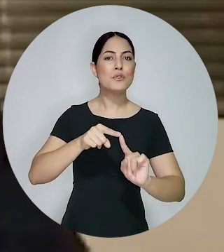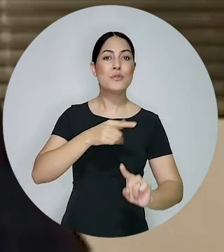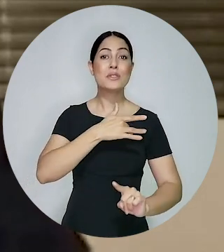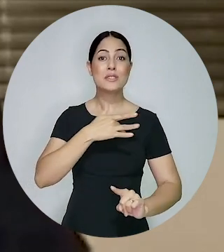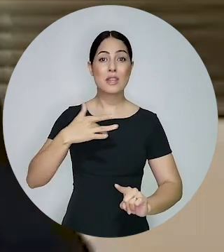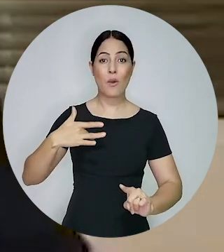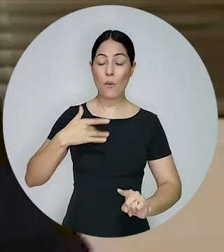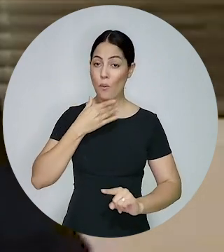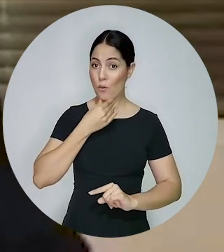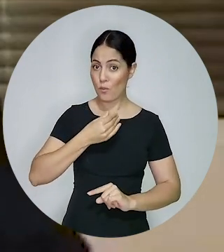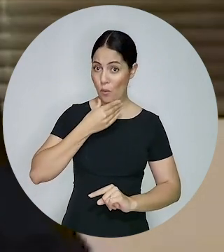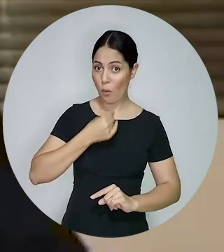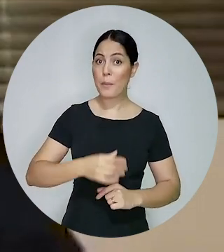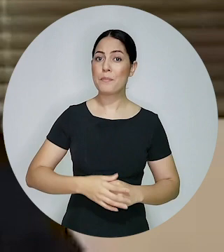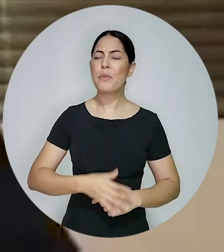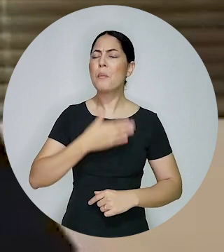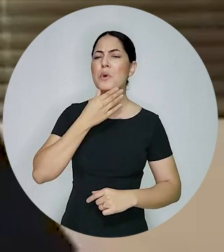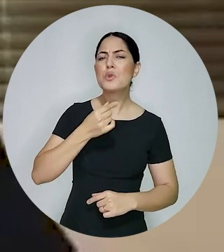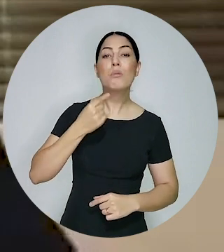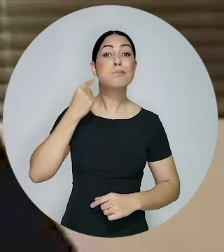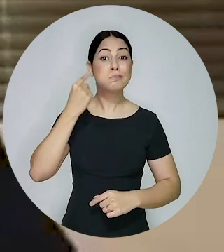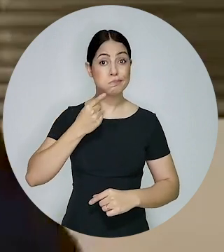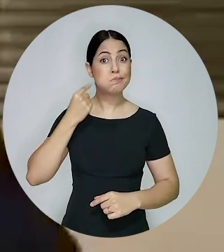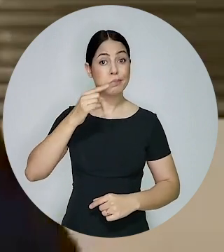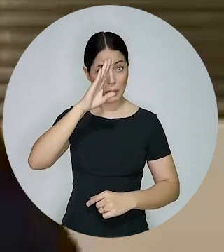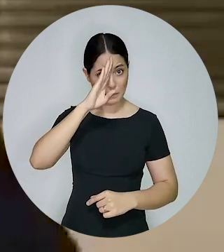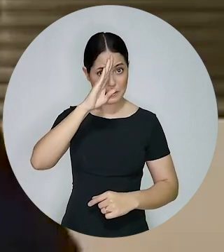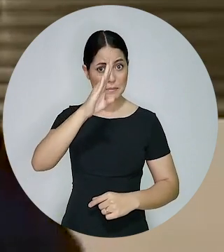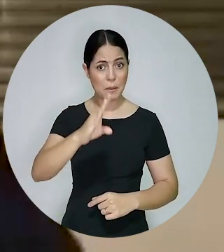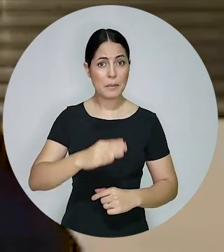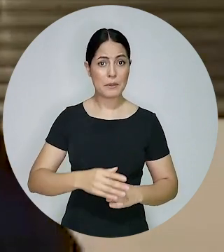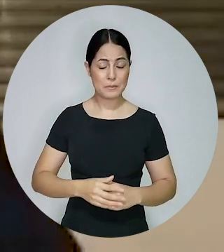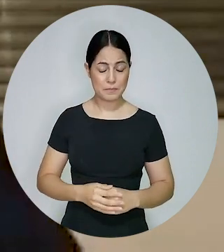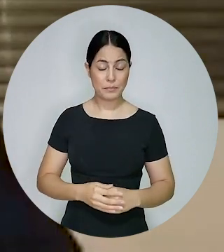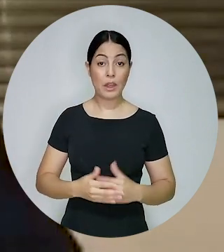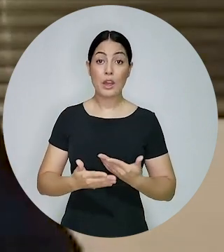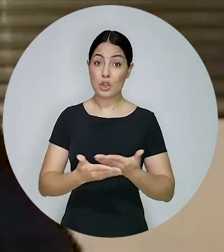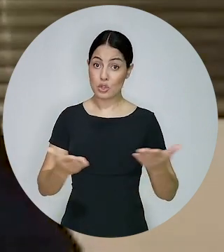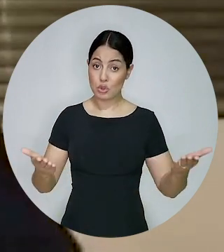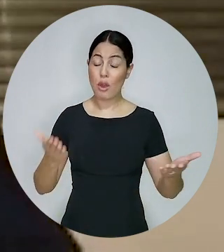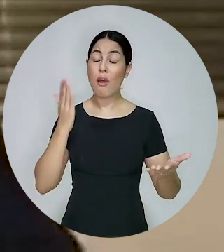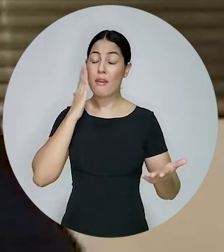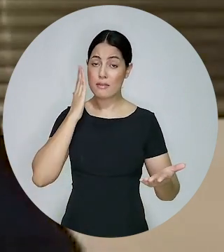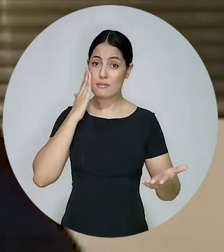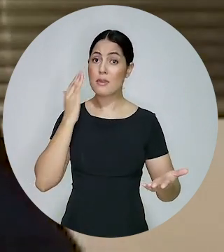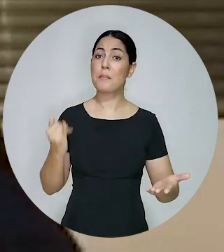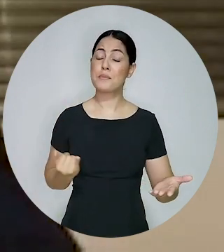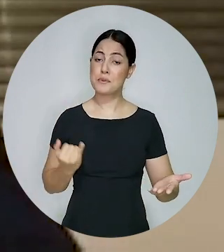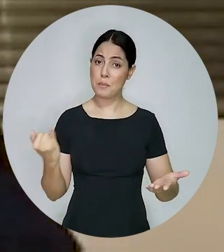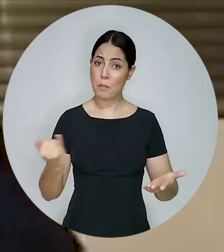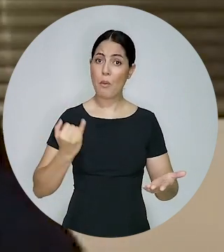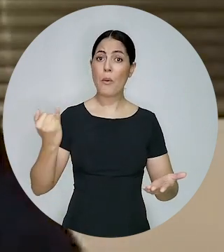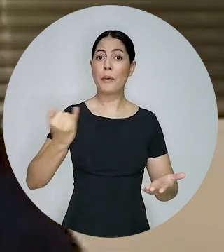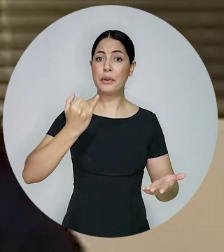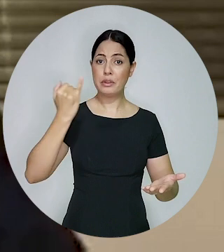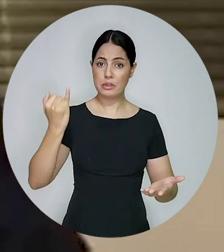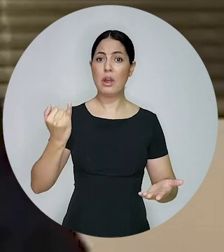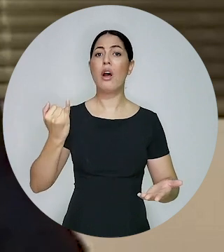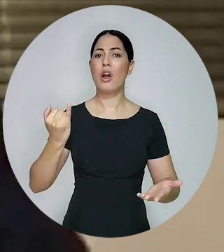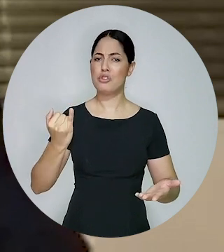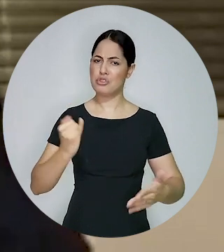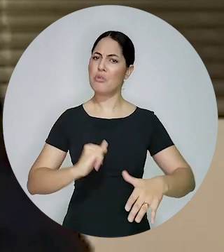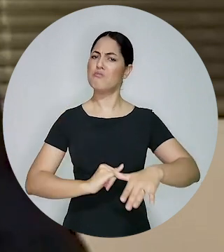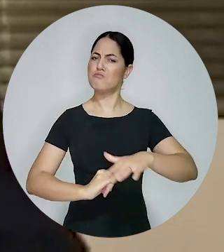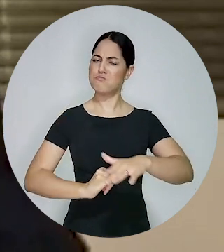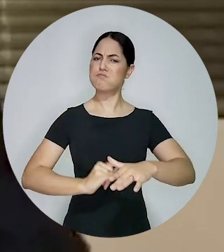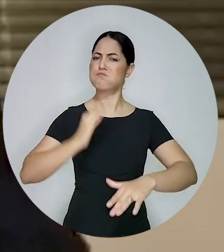né? E do homem advogado. Especificamente sobre o homem advogado, é importantíssimo que instituições grandiosas, como é